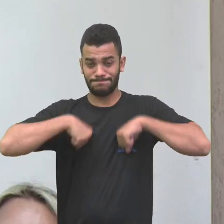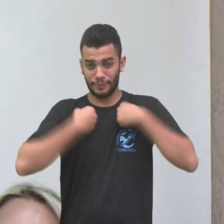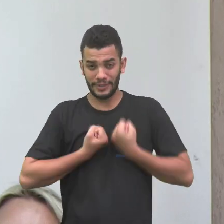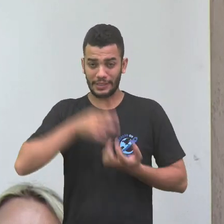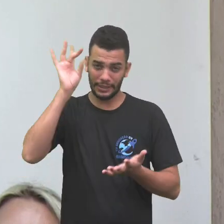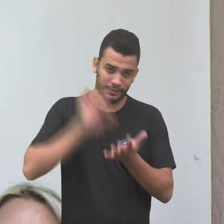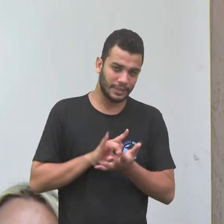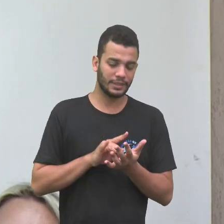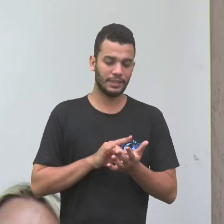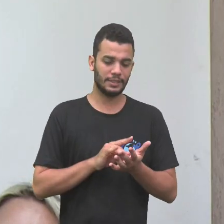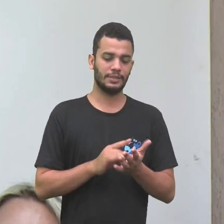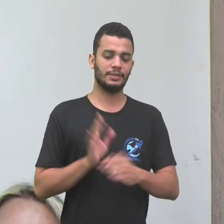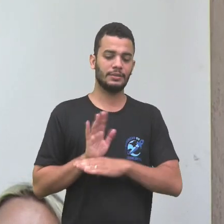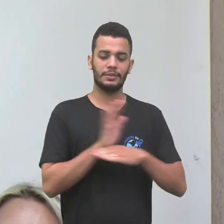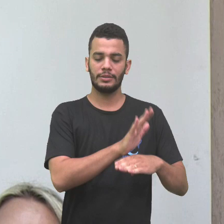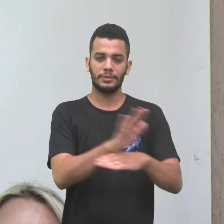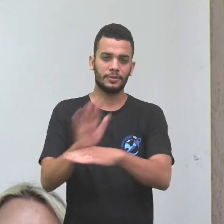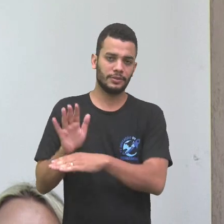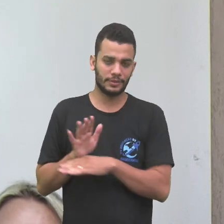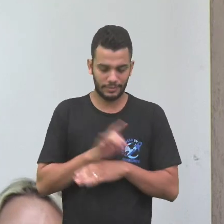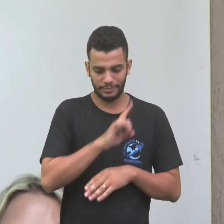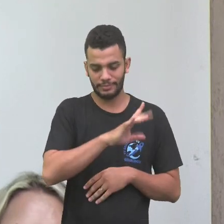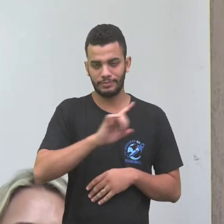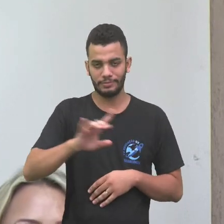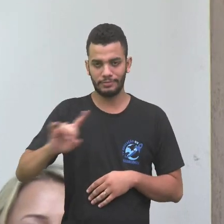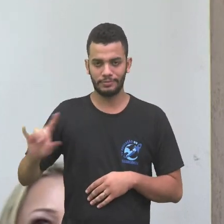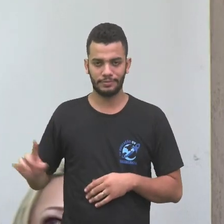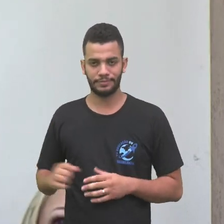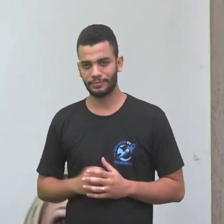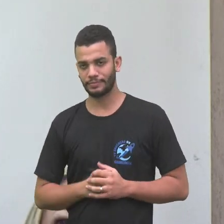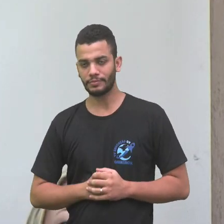que recebemos, né? Então, isso é...